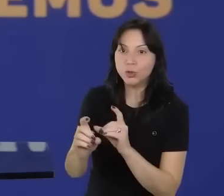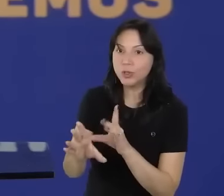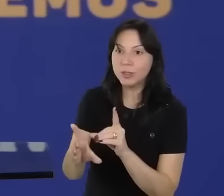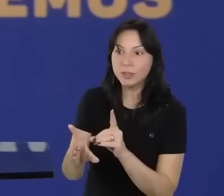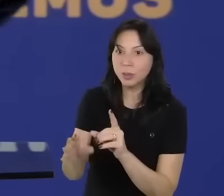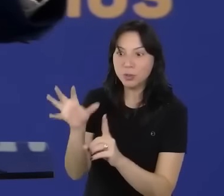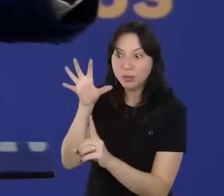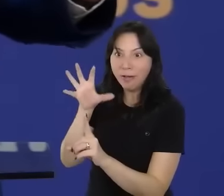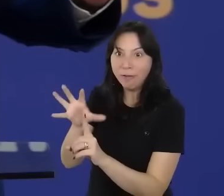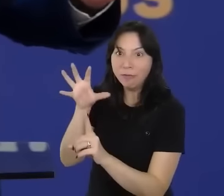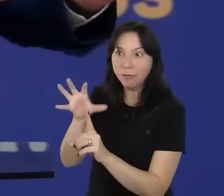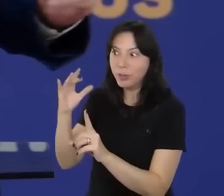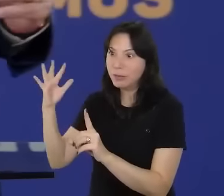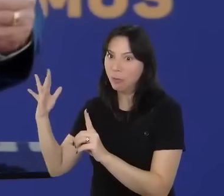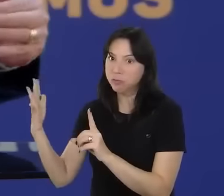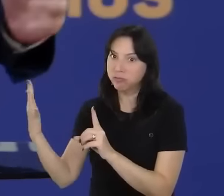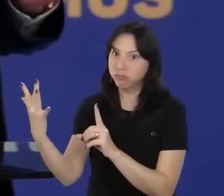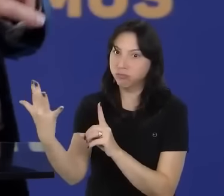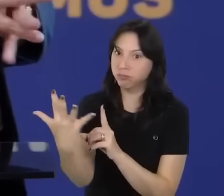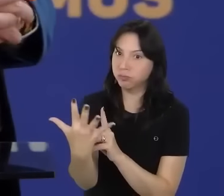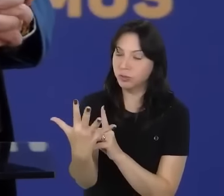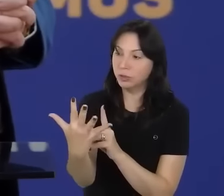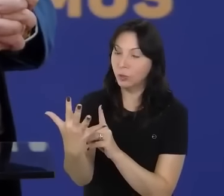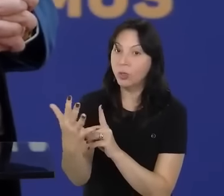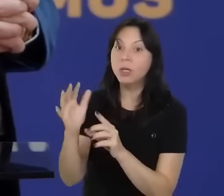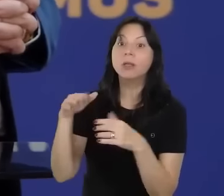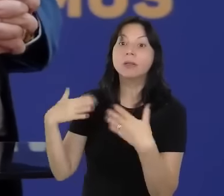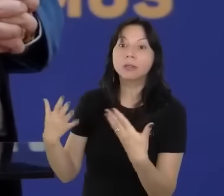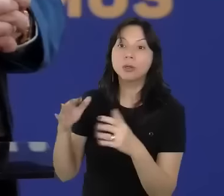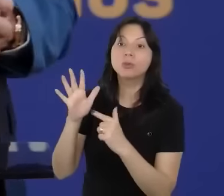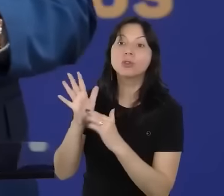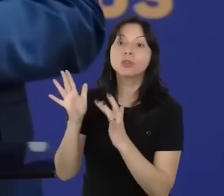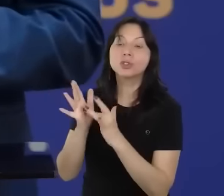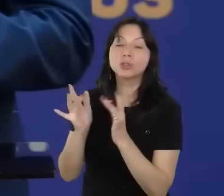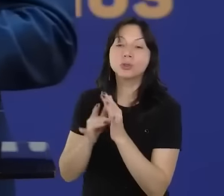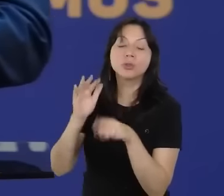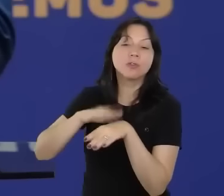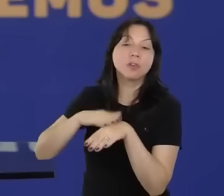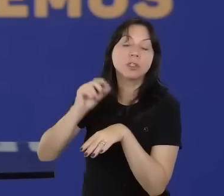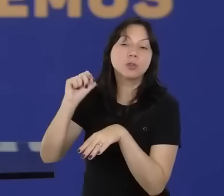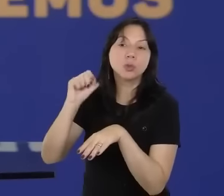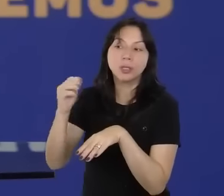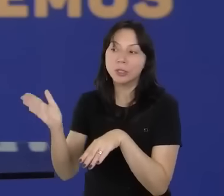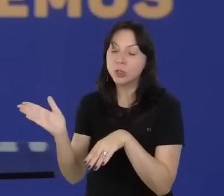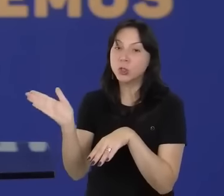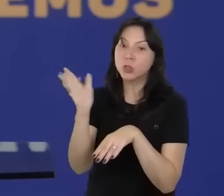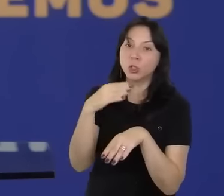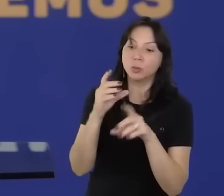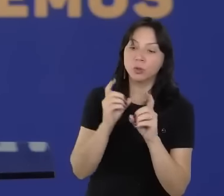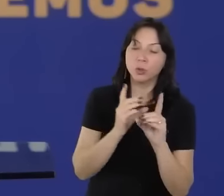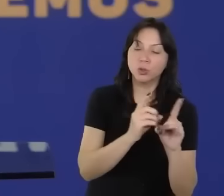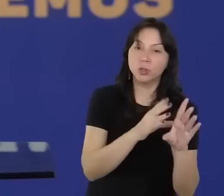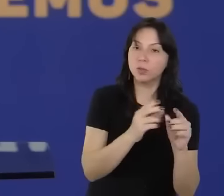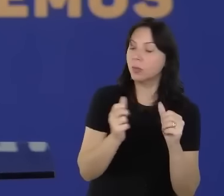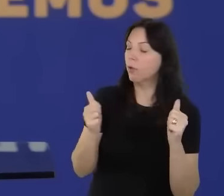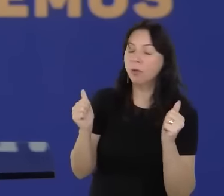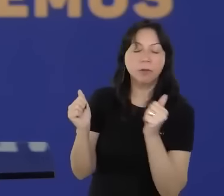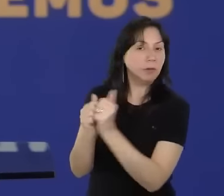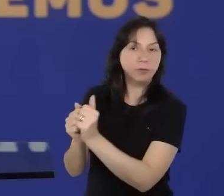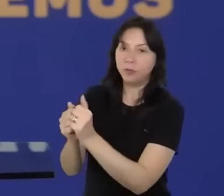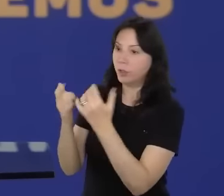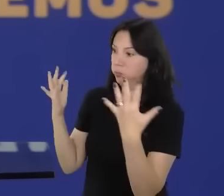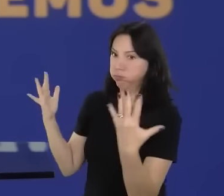de cena e manda os atravessar pro outro lado segundo lugar por que Jesus fez